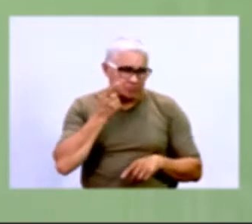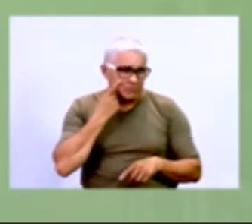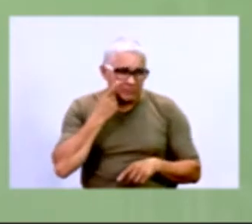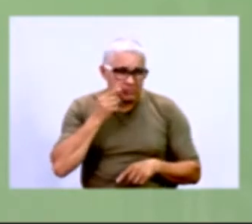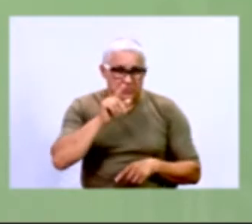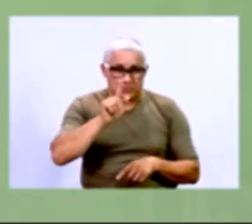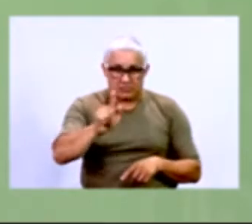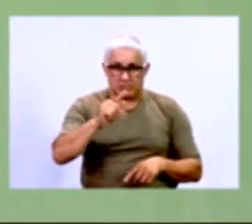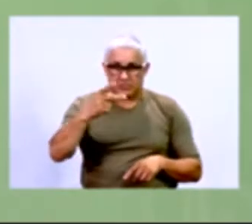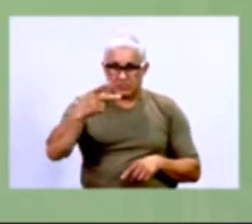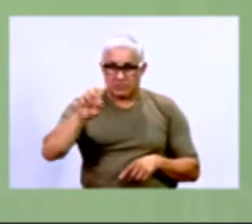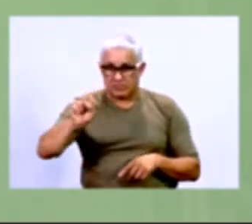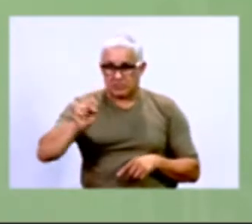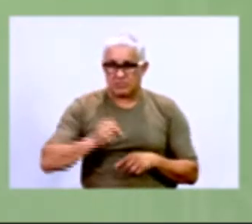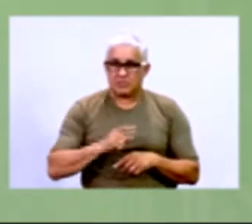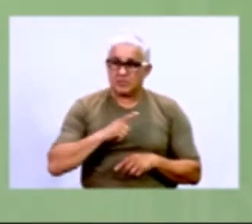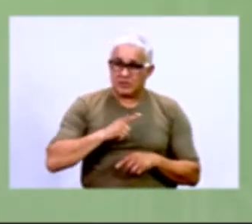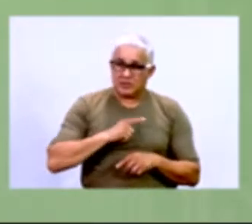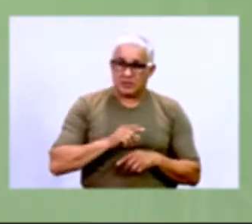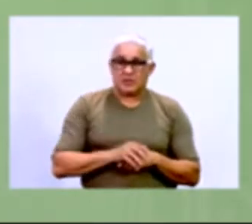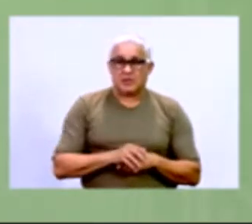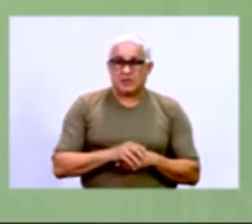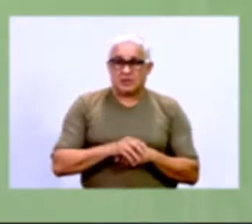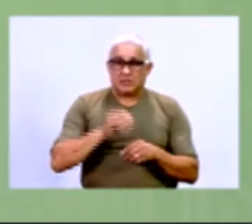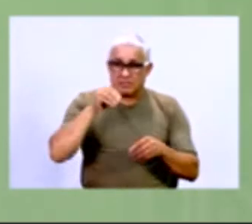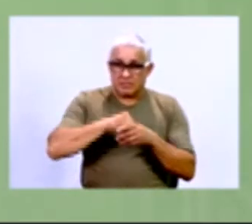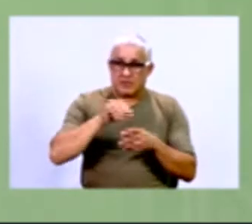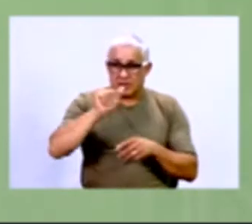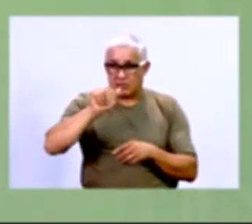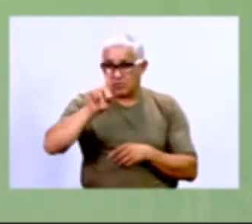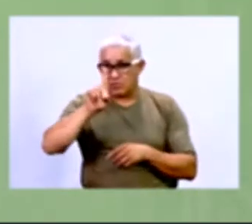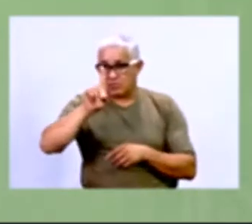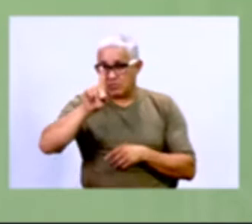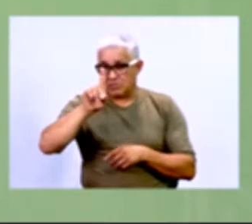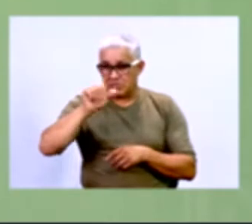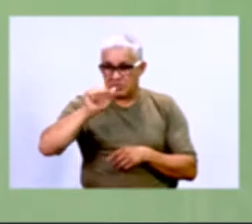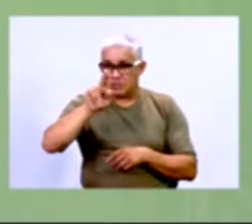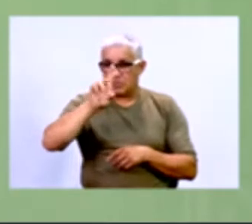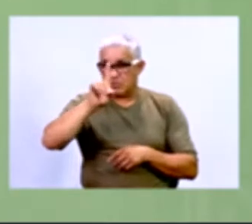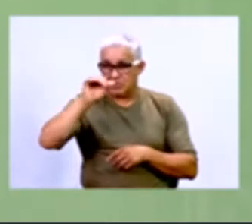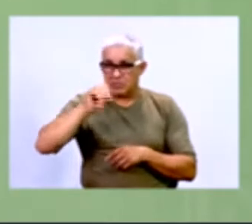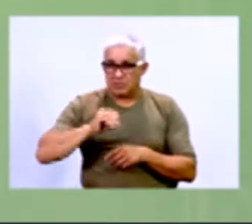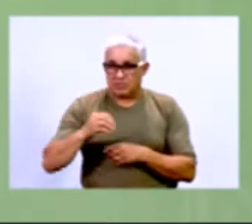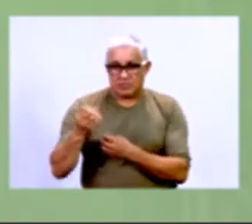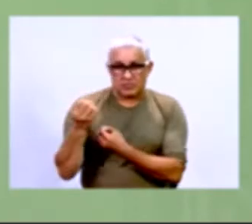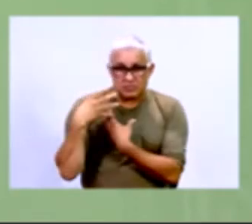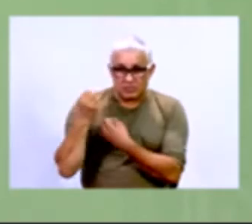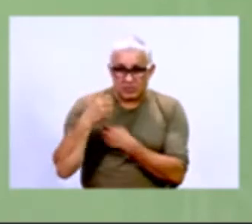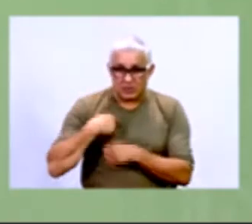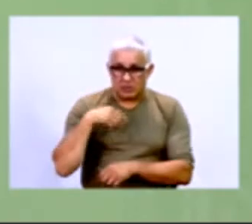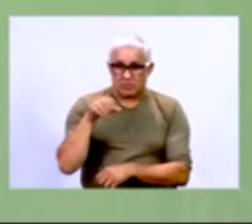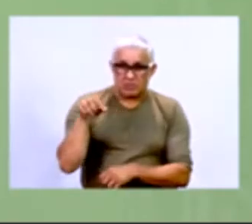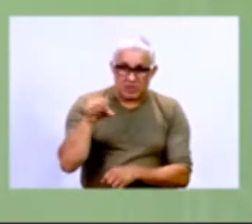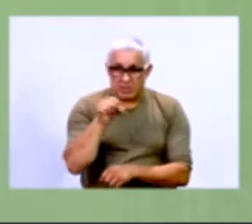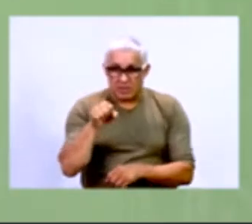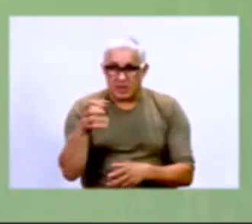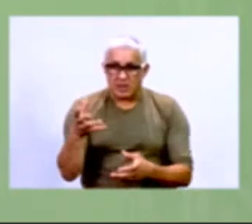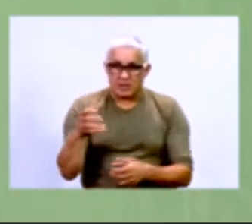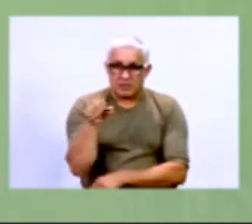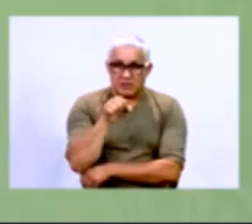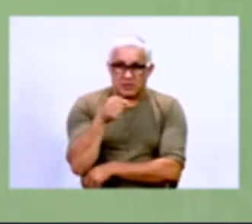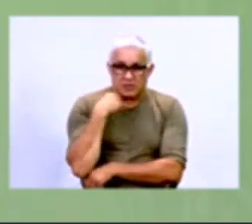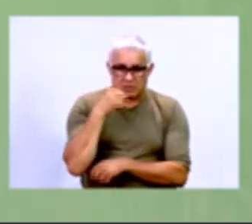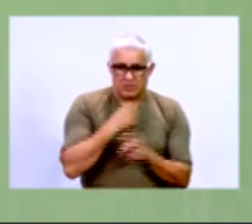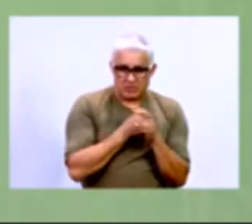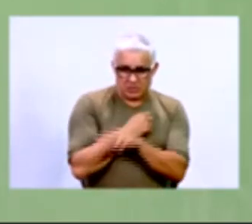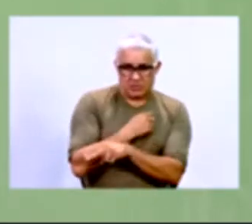o GPS, ele possui um recurso de áudio que ele vai orientando a pessoa no caminho. Não dá para o motorista ficar